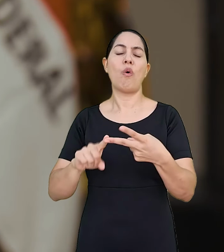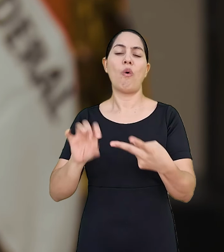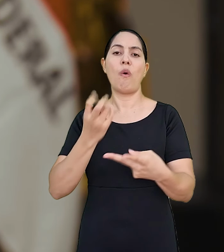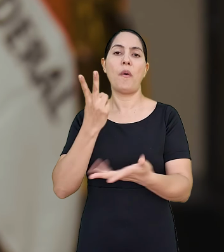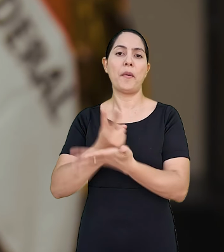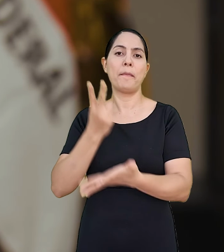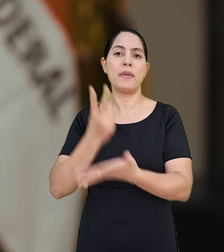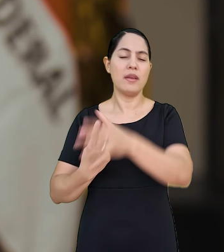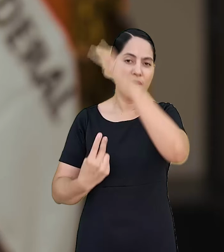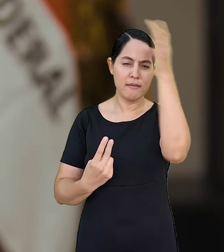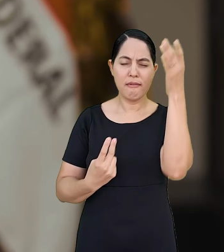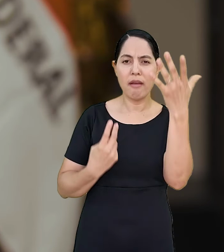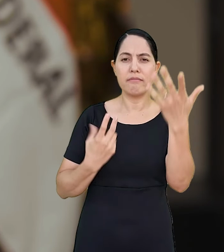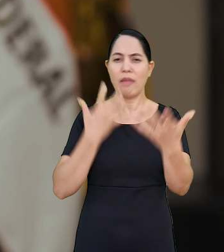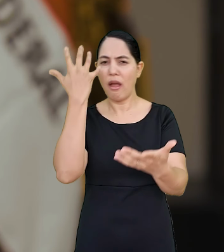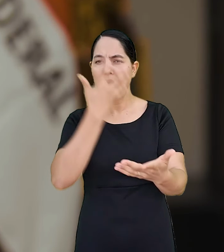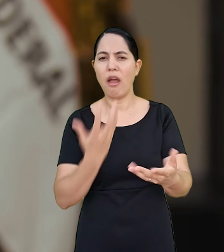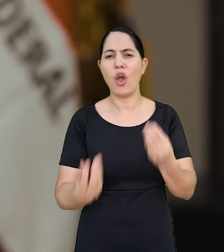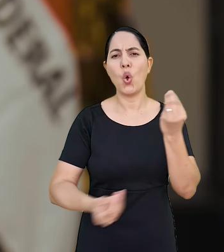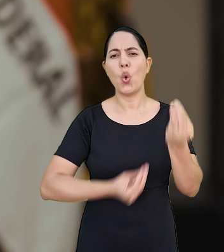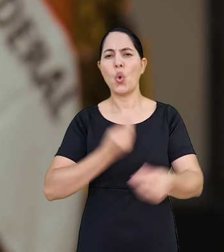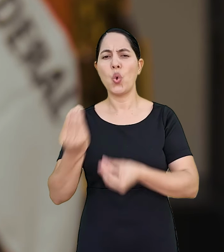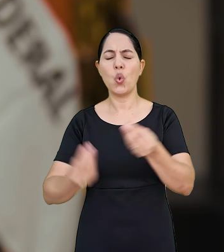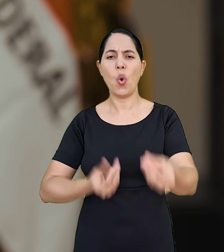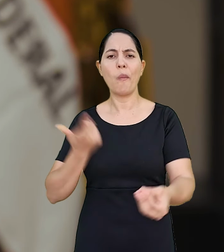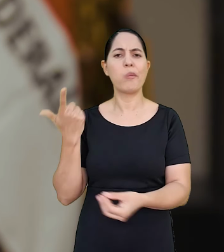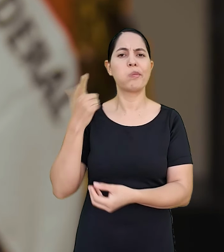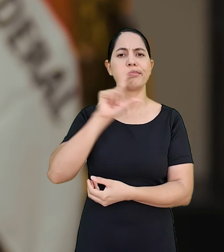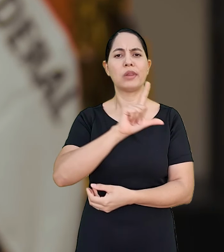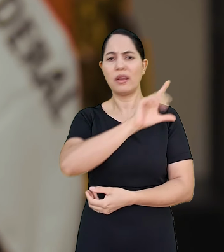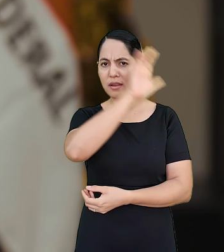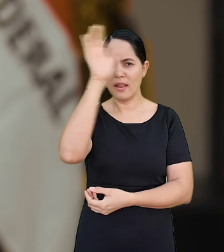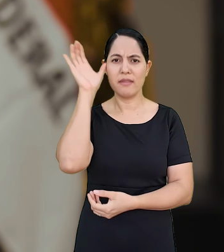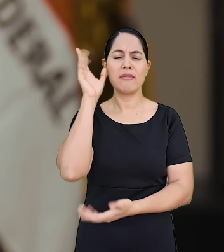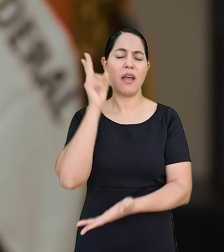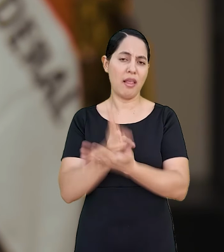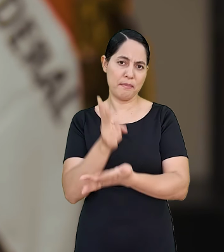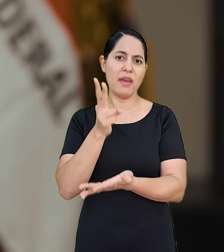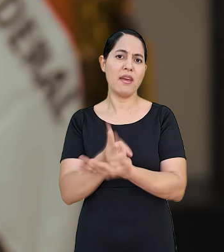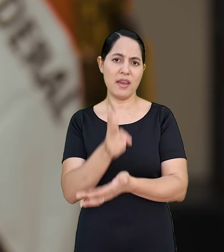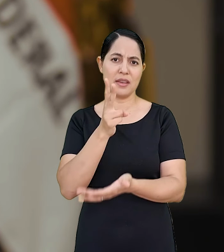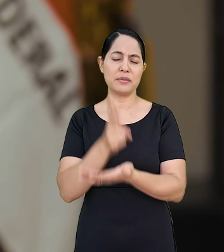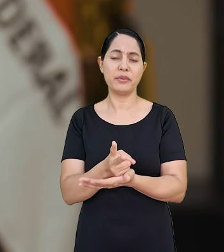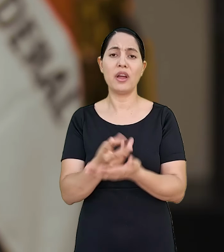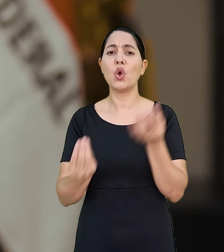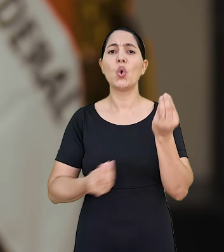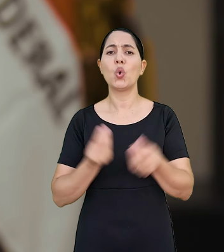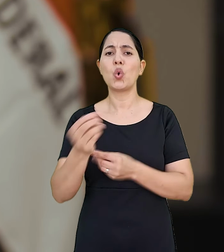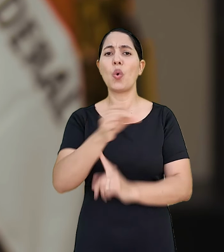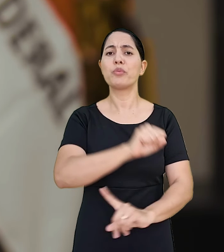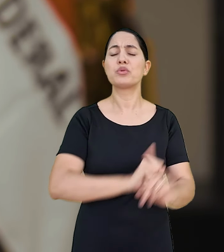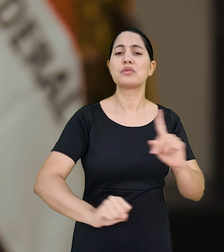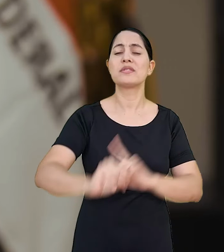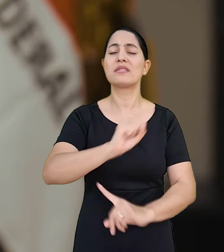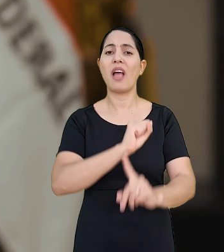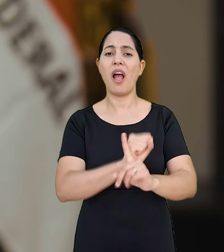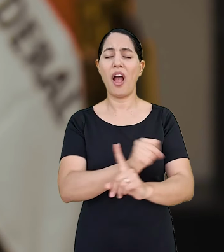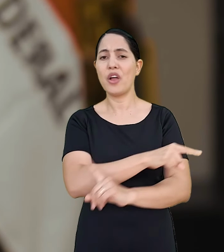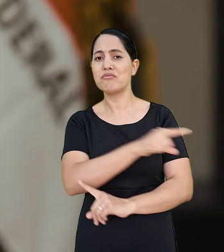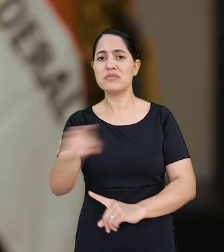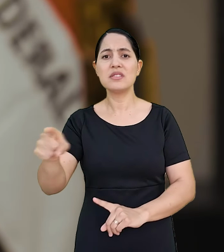captação da clientela, como fazer uma prospecção legal perante a sociedade na qual